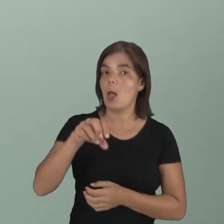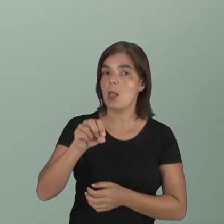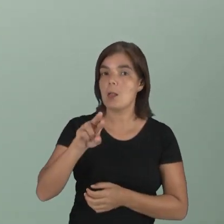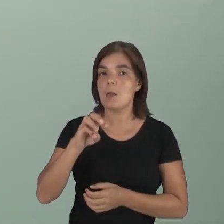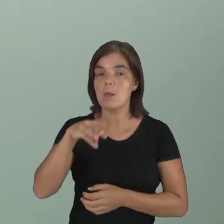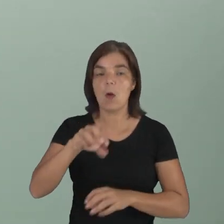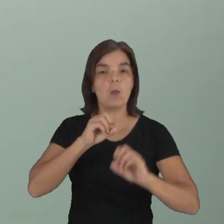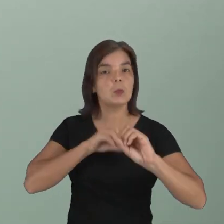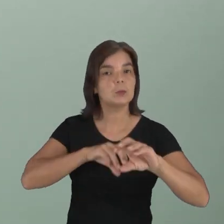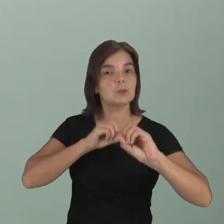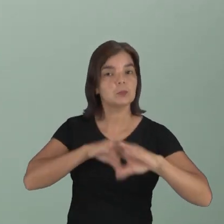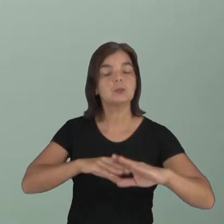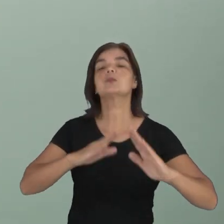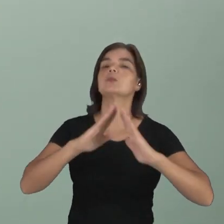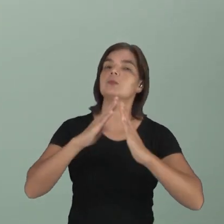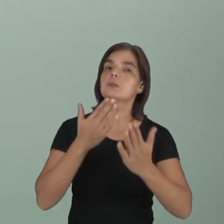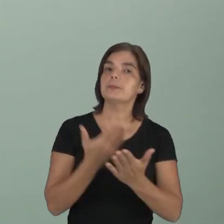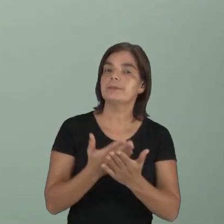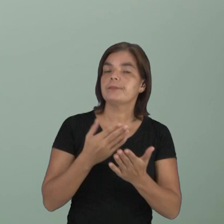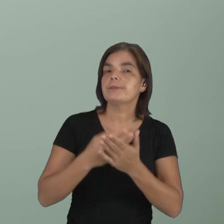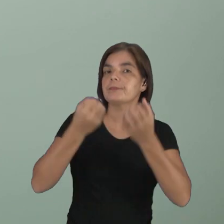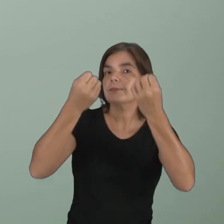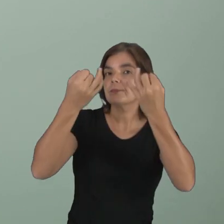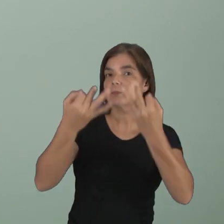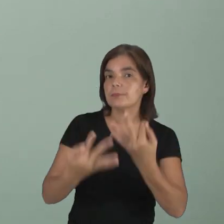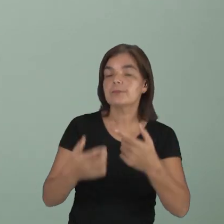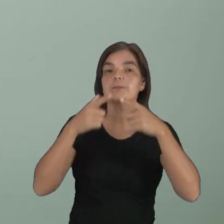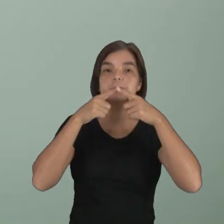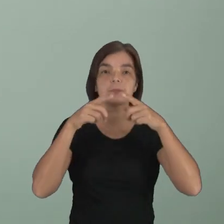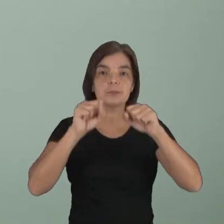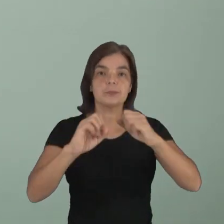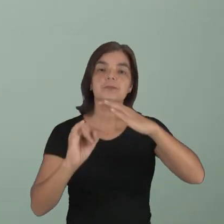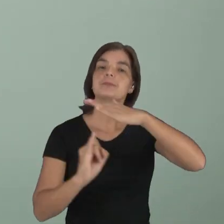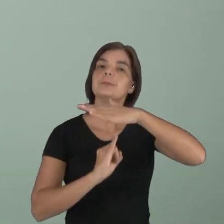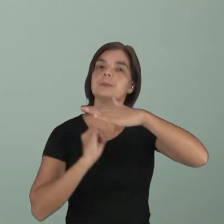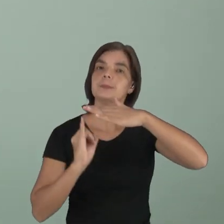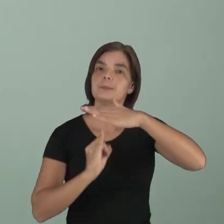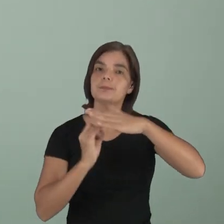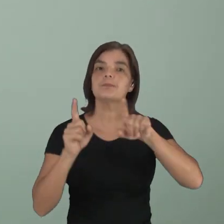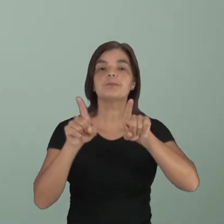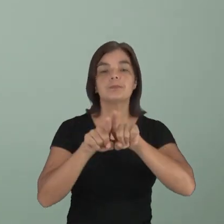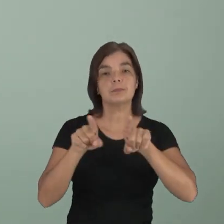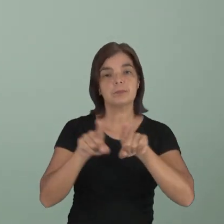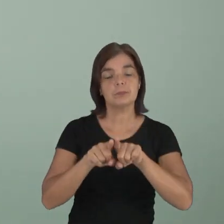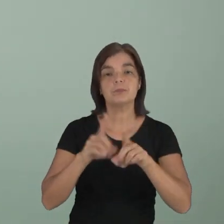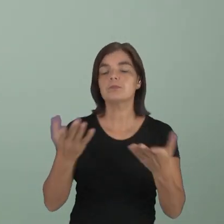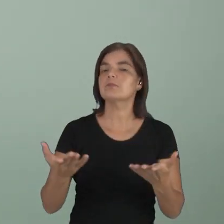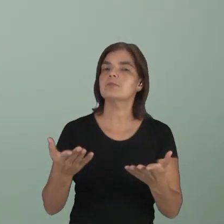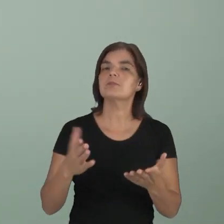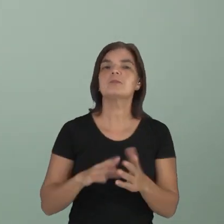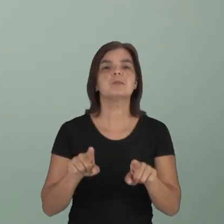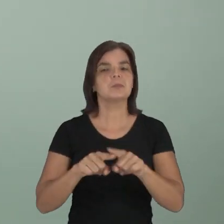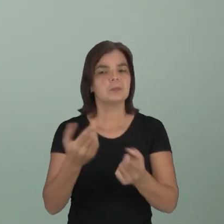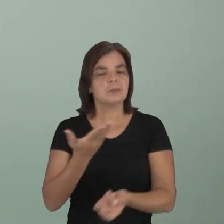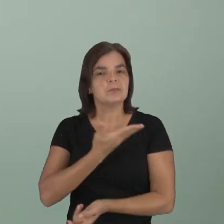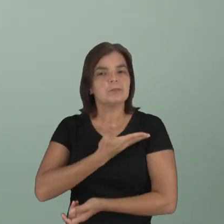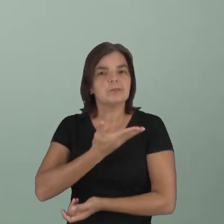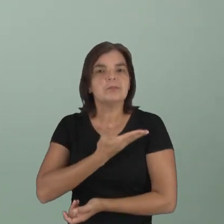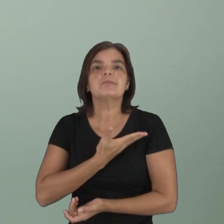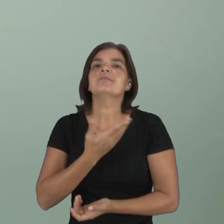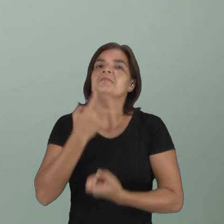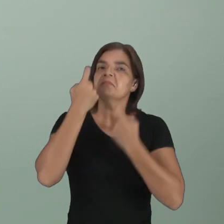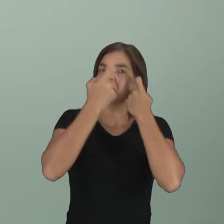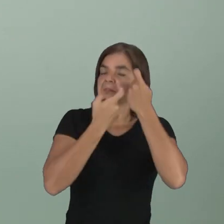que é ensinada na escola, e explicado que a linguagem informal é uma linguagem mais descontraída, sem